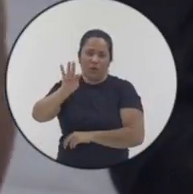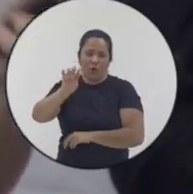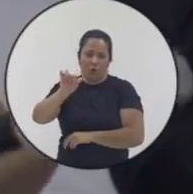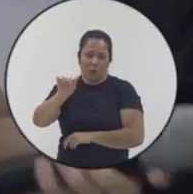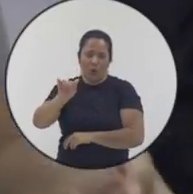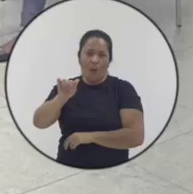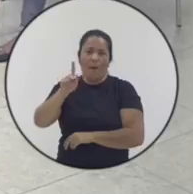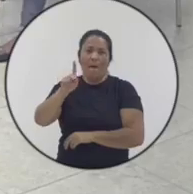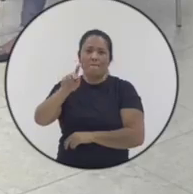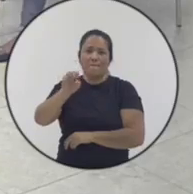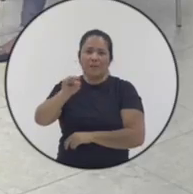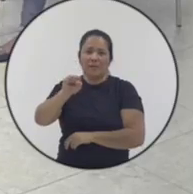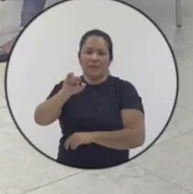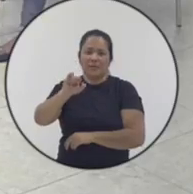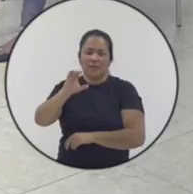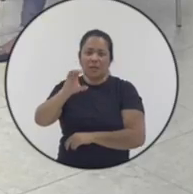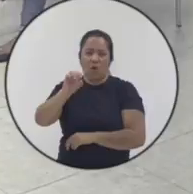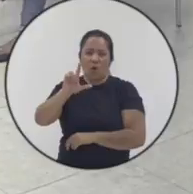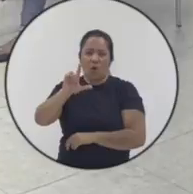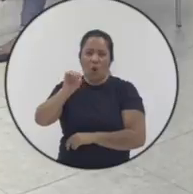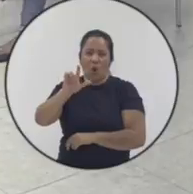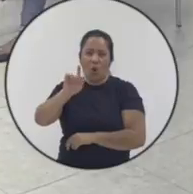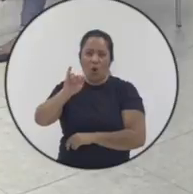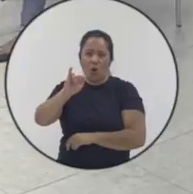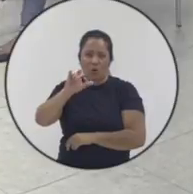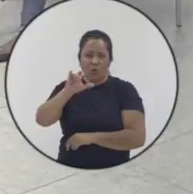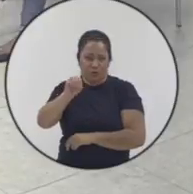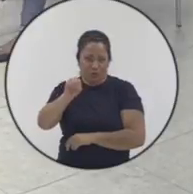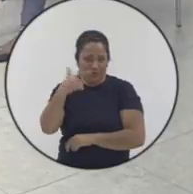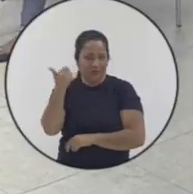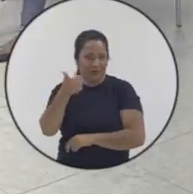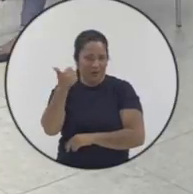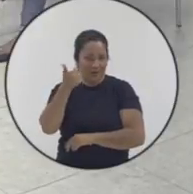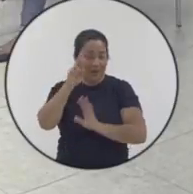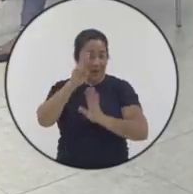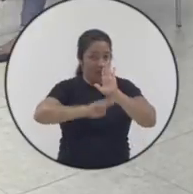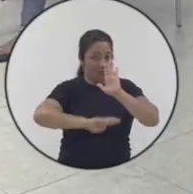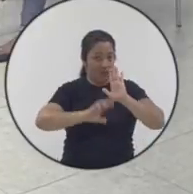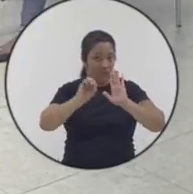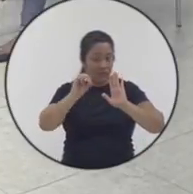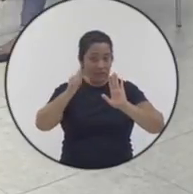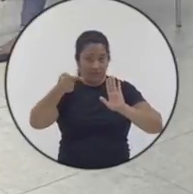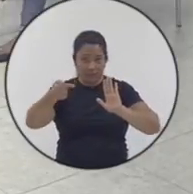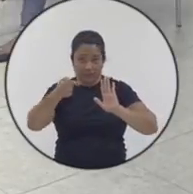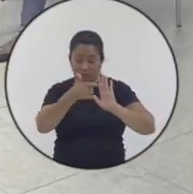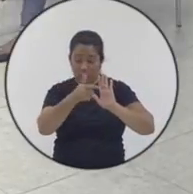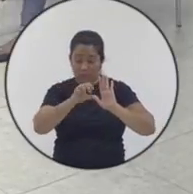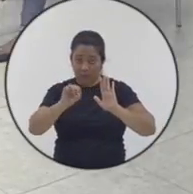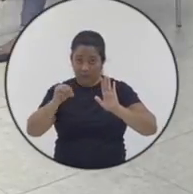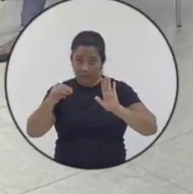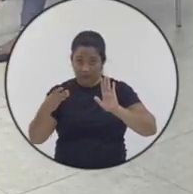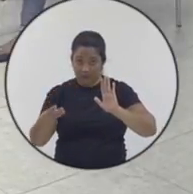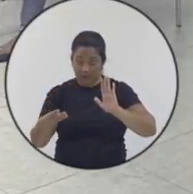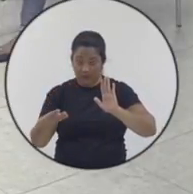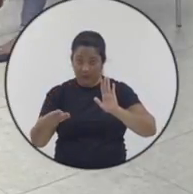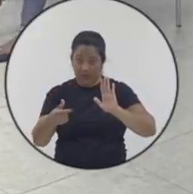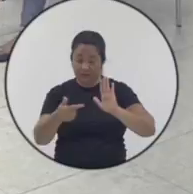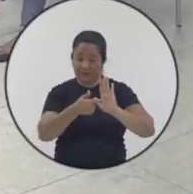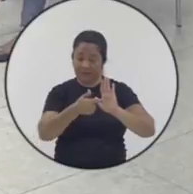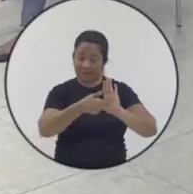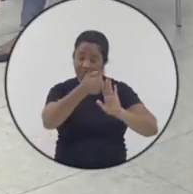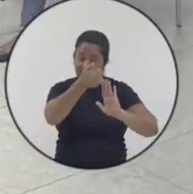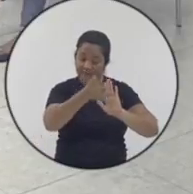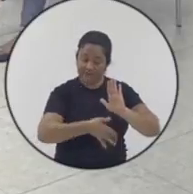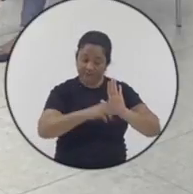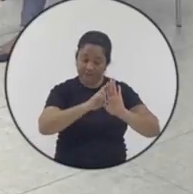documento. Uhum. Então, você, psicólogo, psicóloga, a resolução 07-2003 é a resolução que